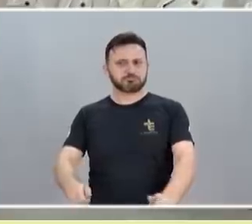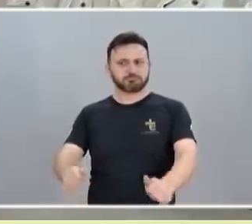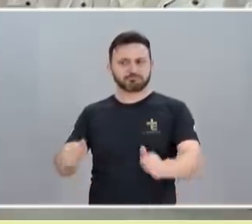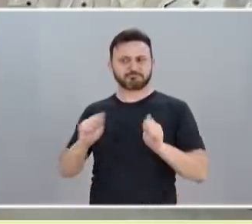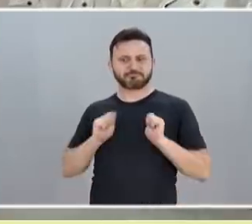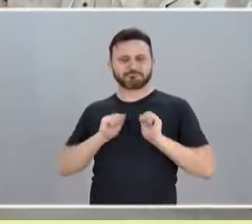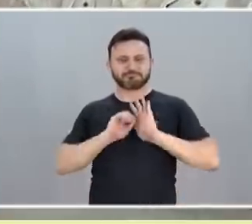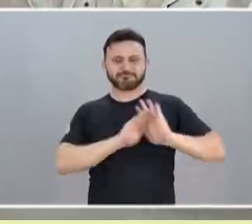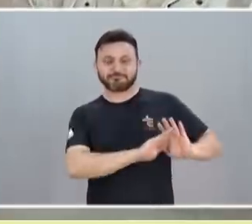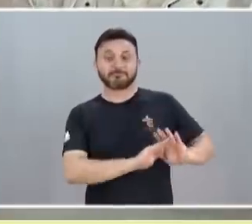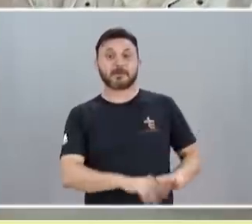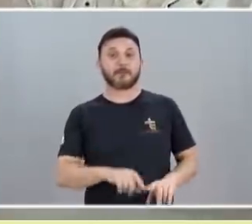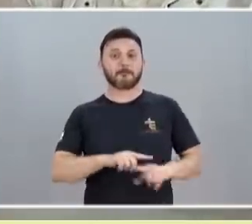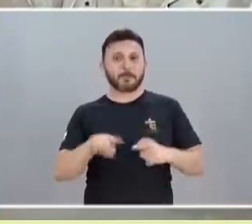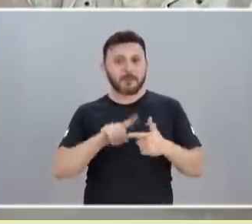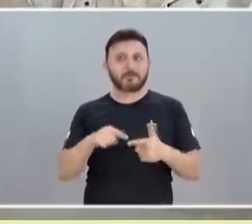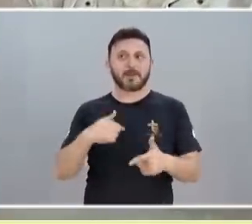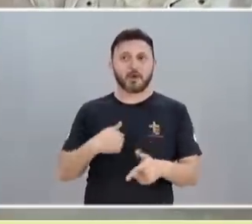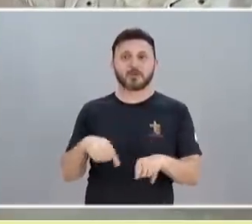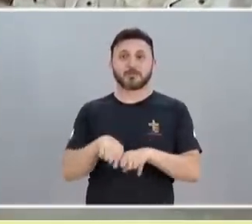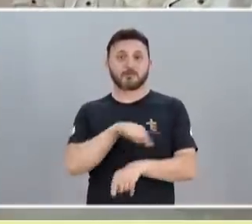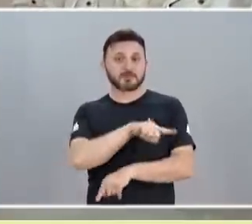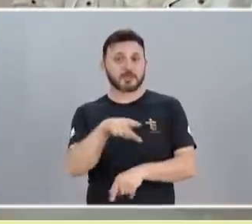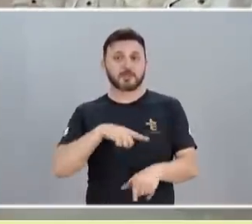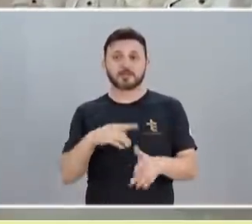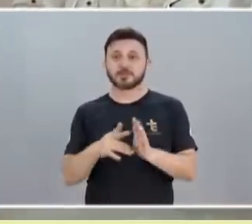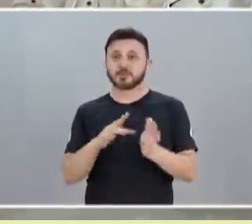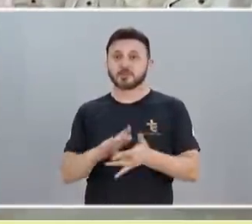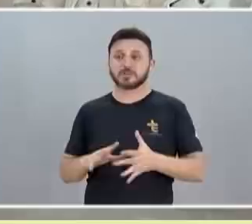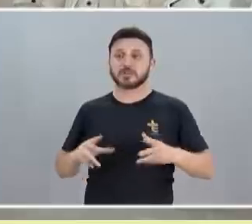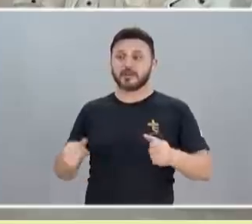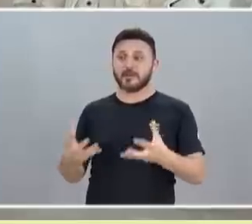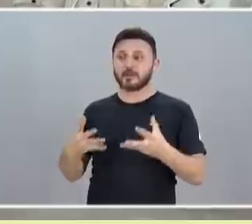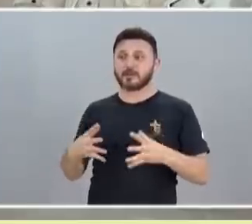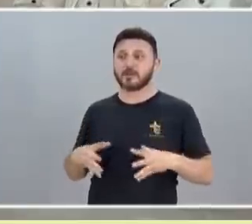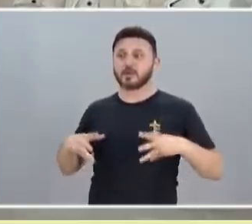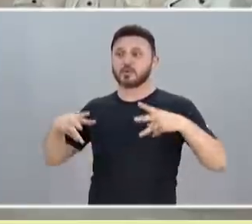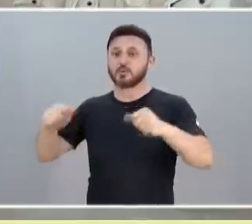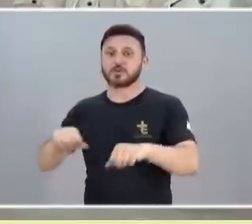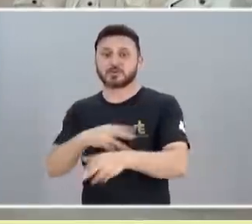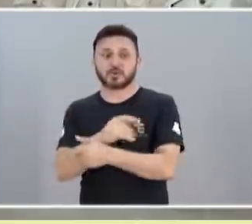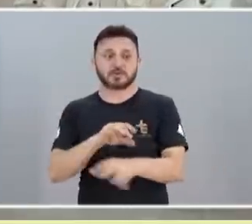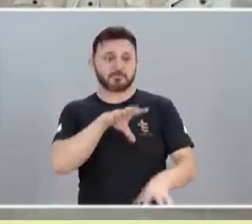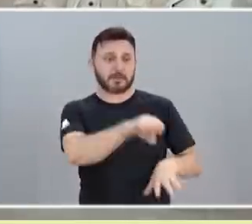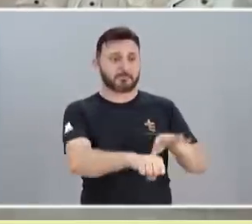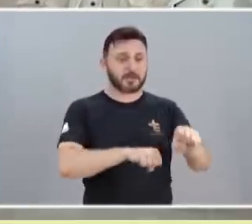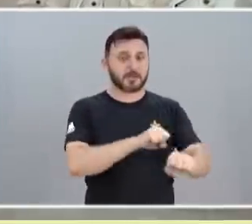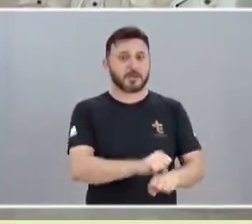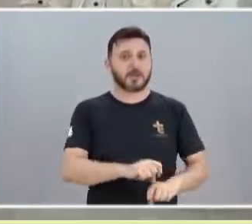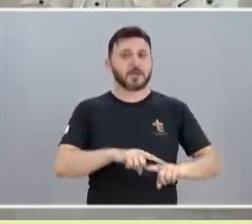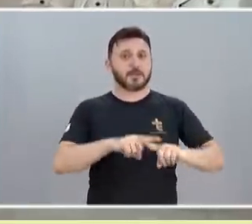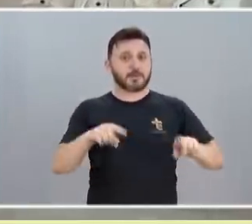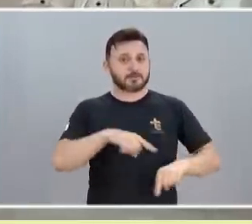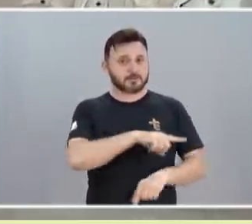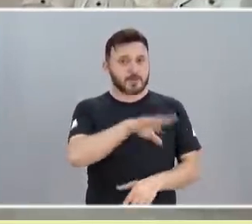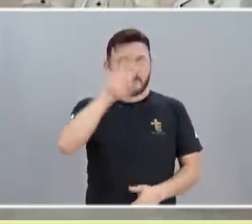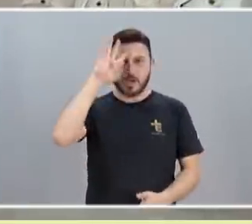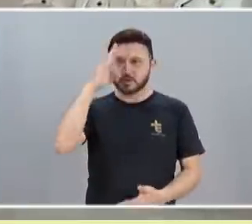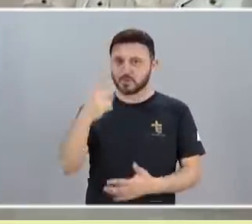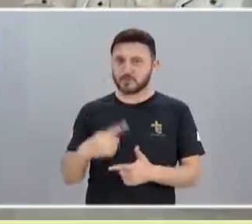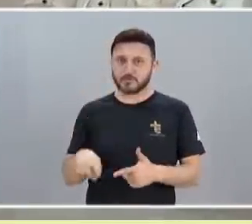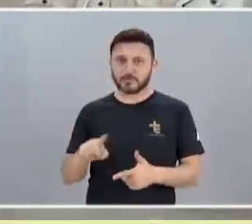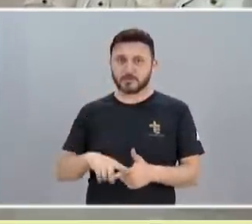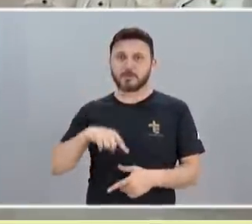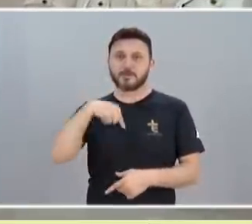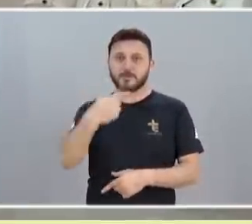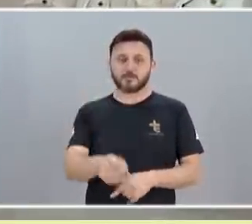você temos com Jesus, não queremos abrir mão de nada e querer agarrar tudo. Resolva esses problemas e